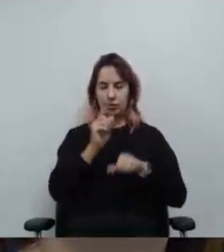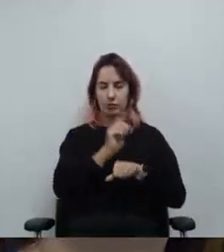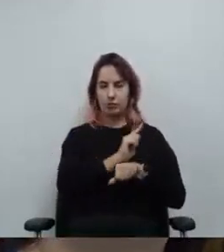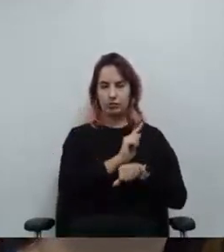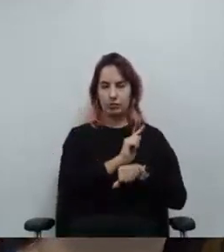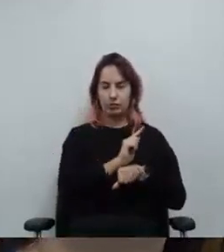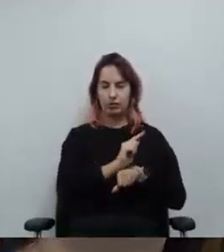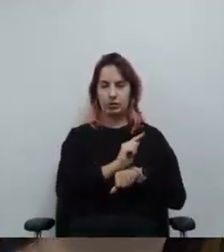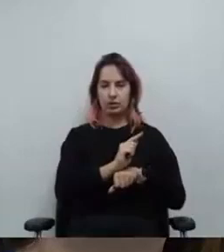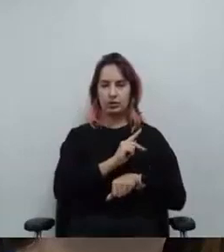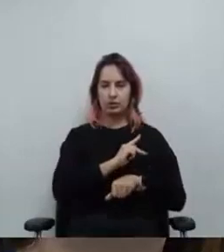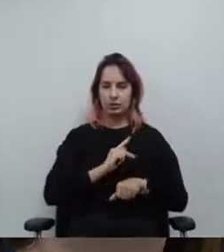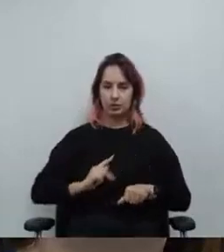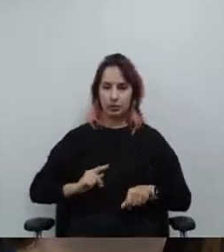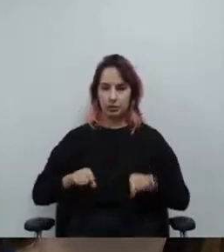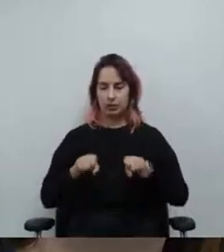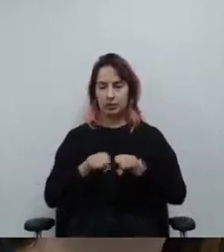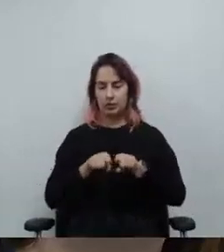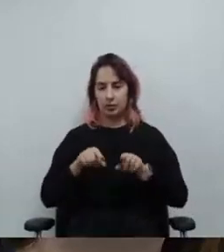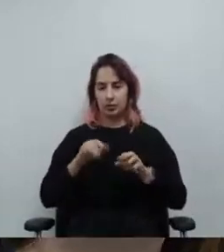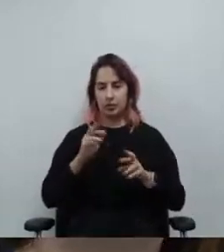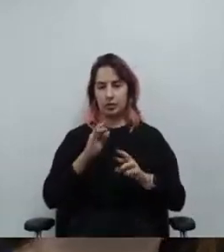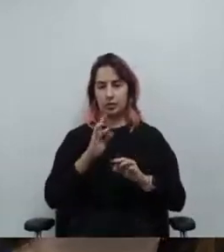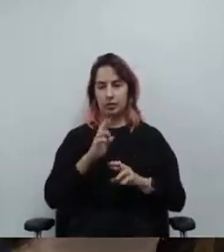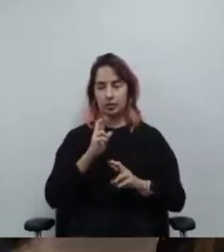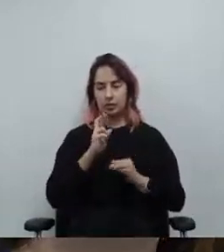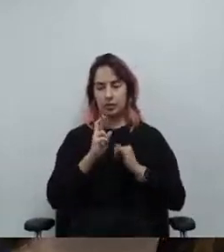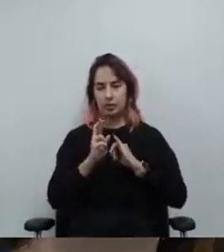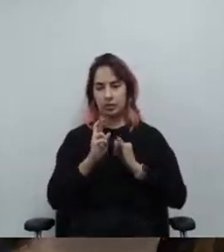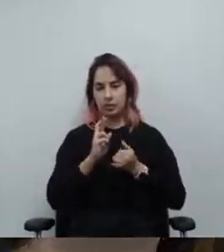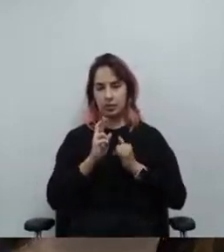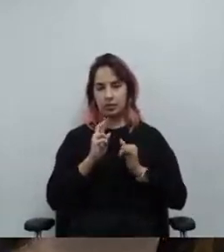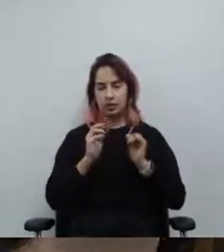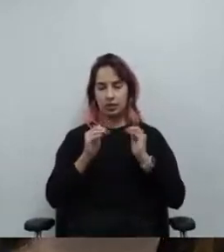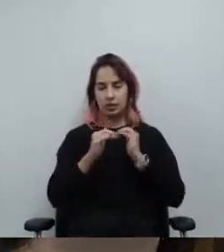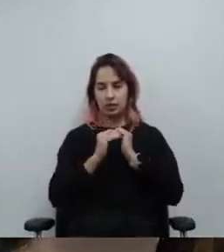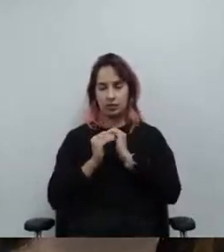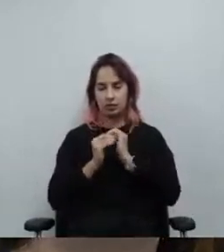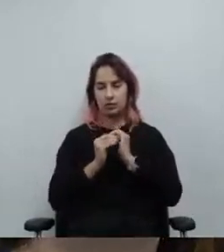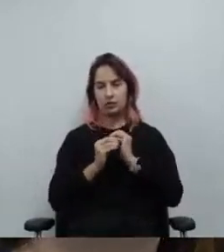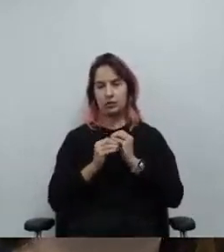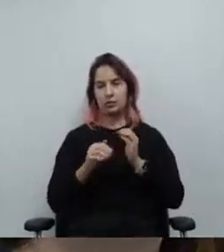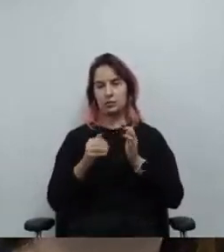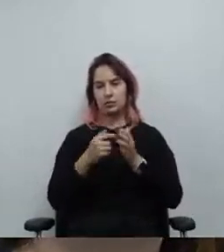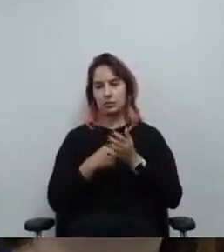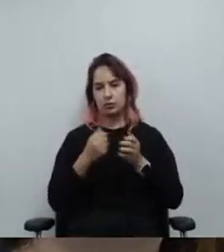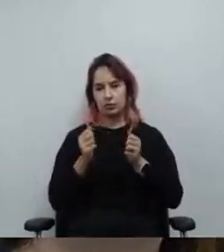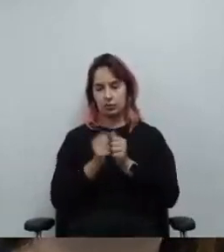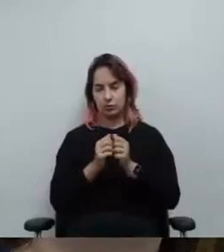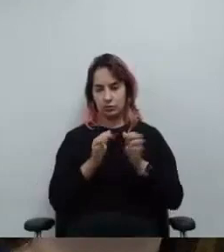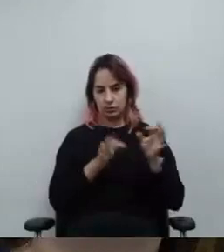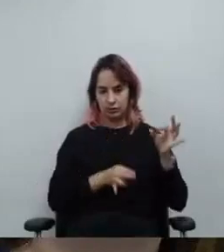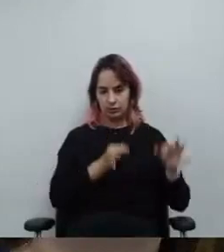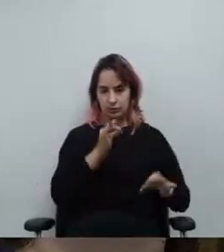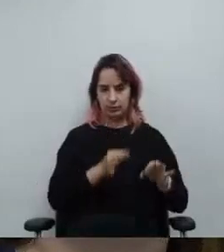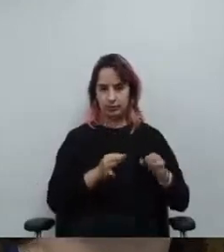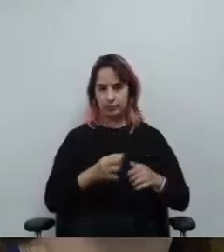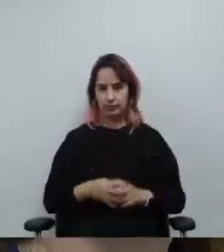gestão, da presidência da banca e dessa relatoria para equacionar essas questões que vieram com a judicialização.